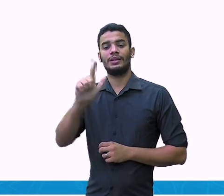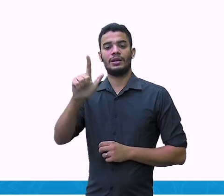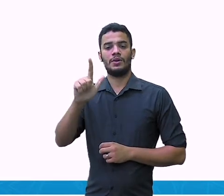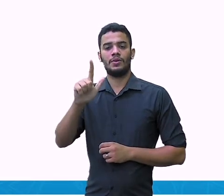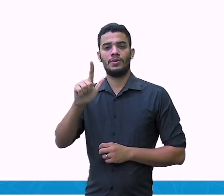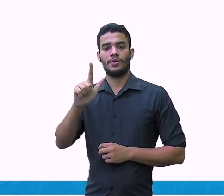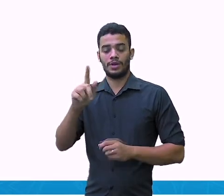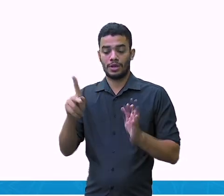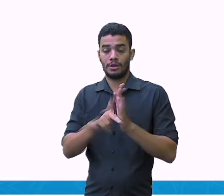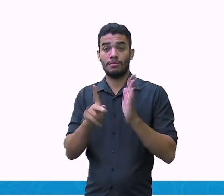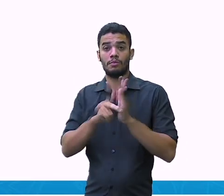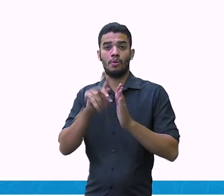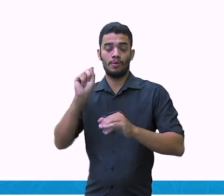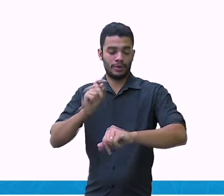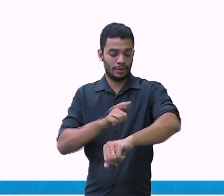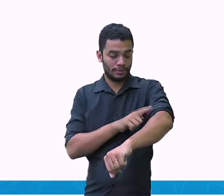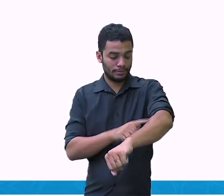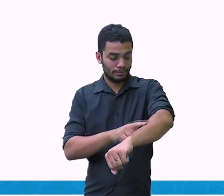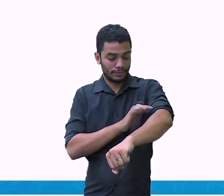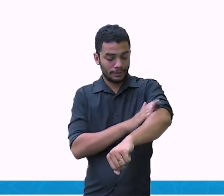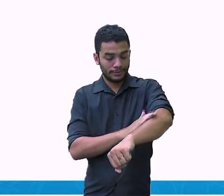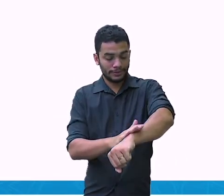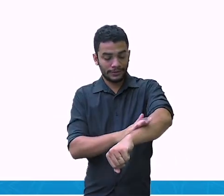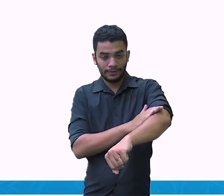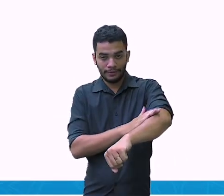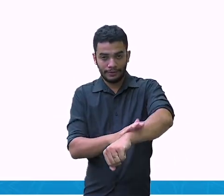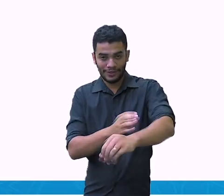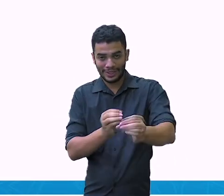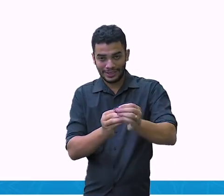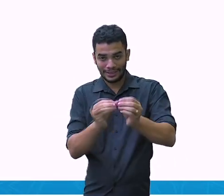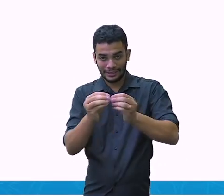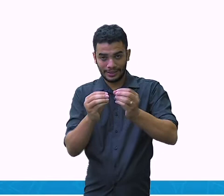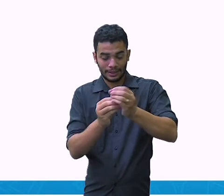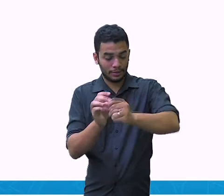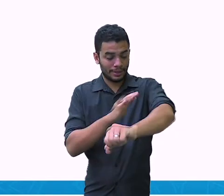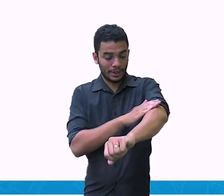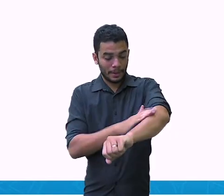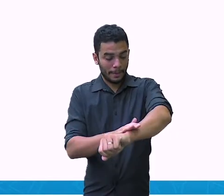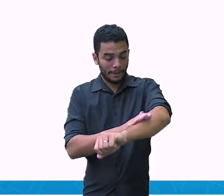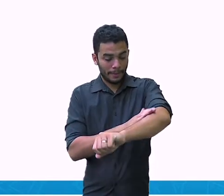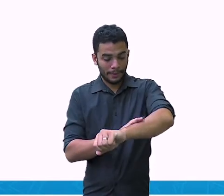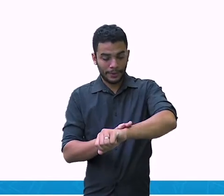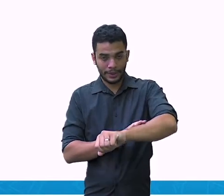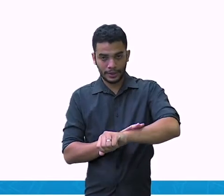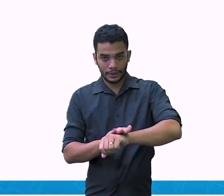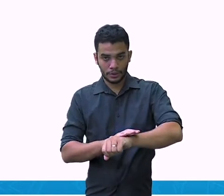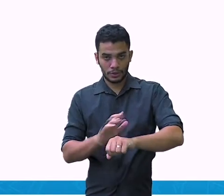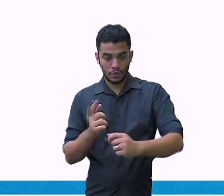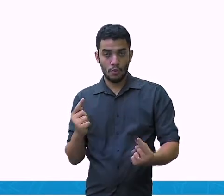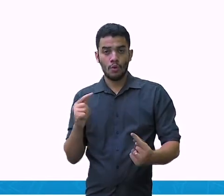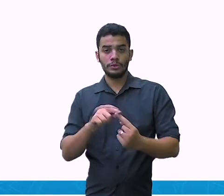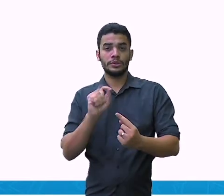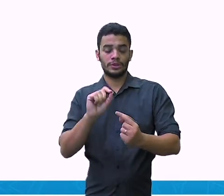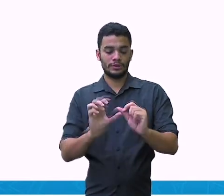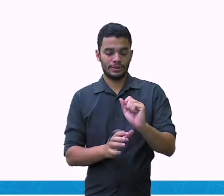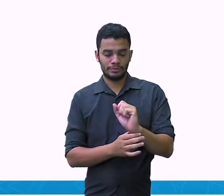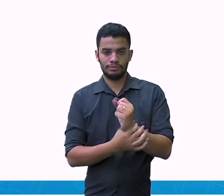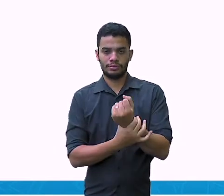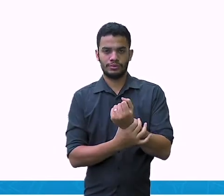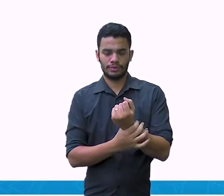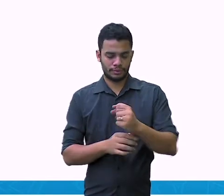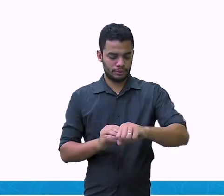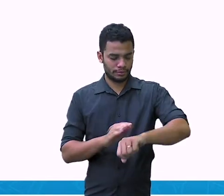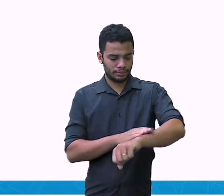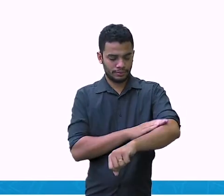Ela está presente na superfície do seu corpo. Ela vai oferecer proteção, tá?